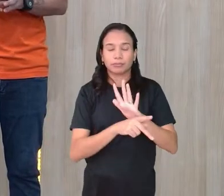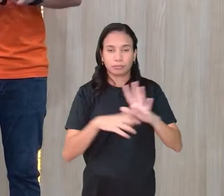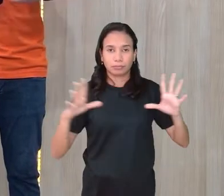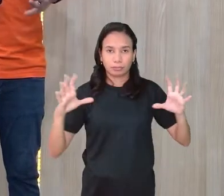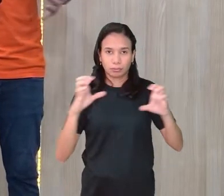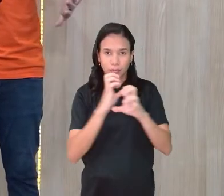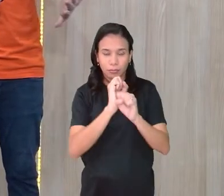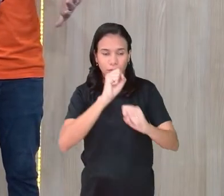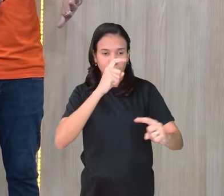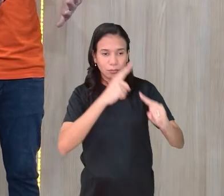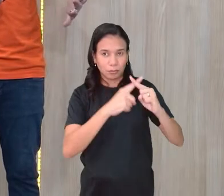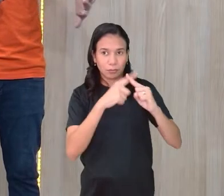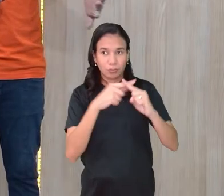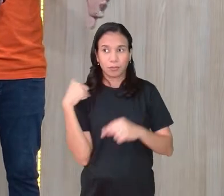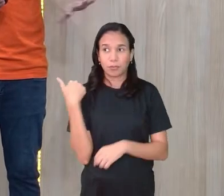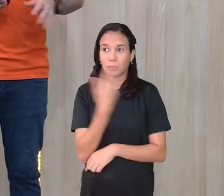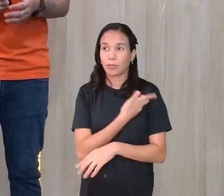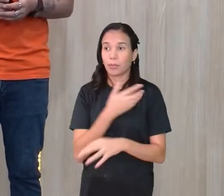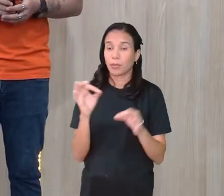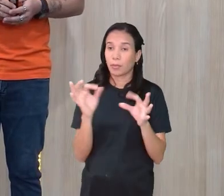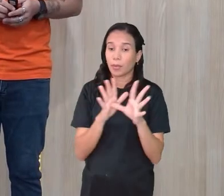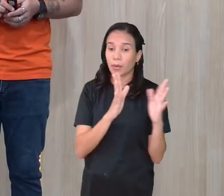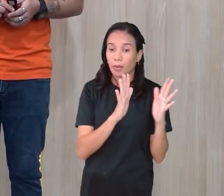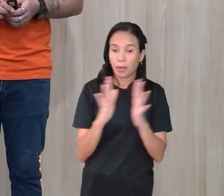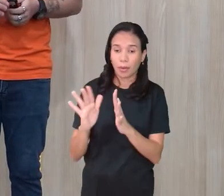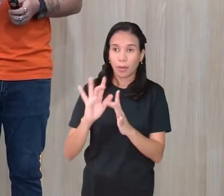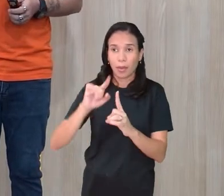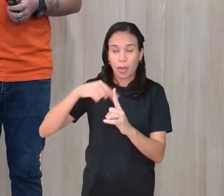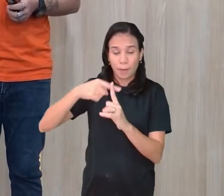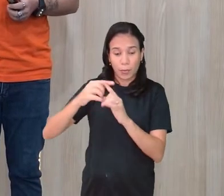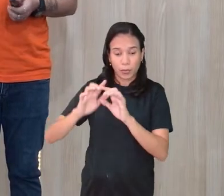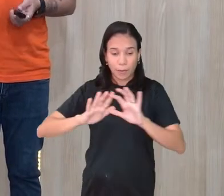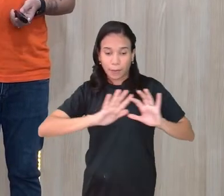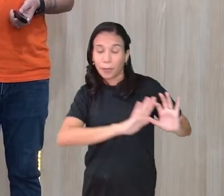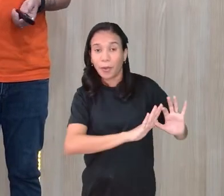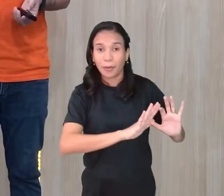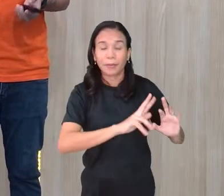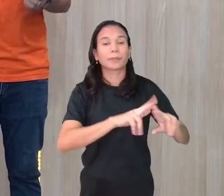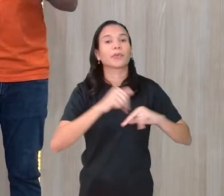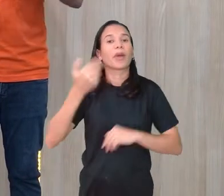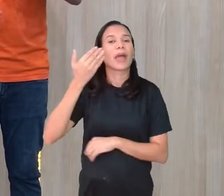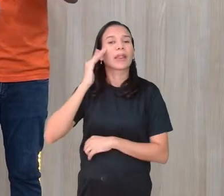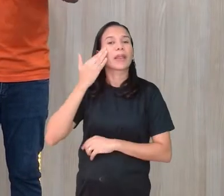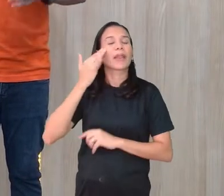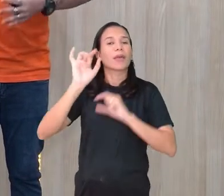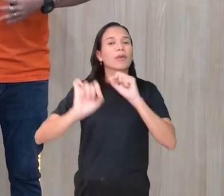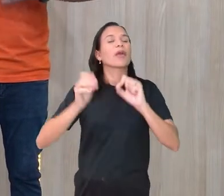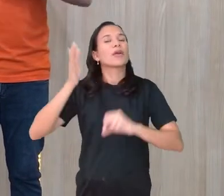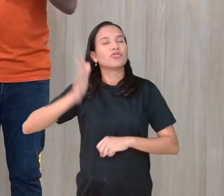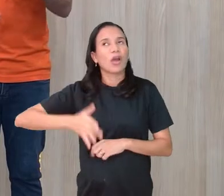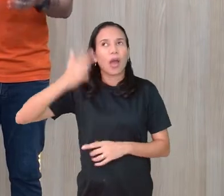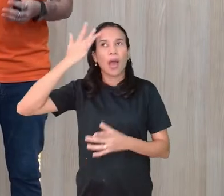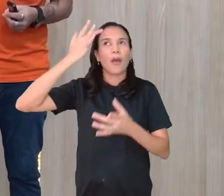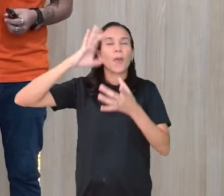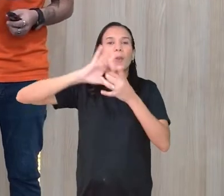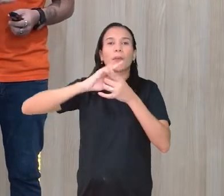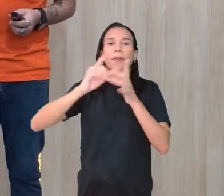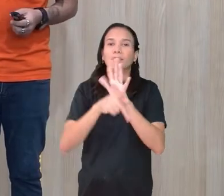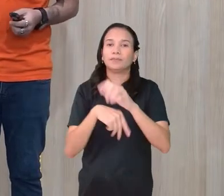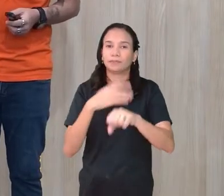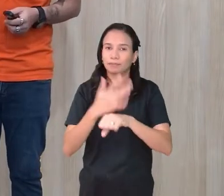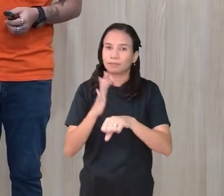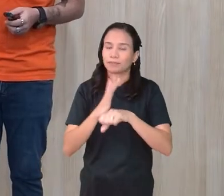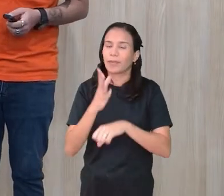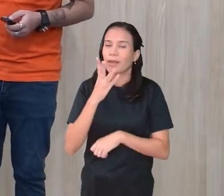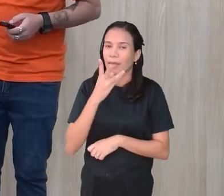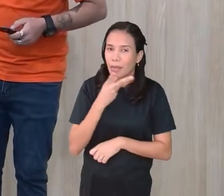né? Ou seja, a gente acabou deixando um pouquinho a adição para o lado, ou seja, entendendo que você já está compreendendo isso daí, mas isso demora